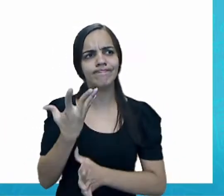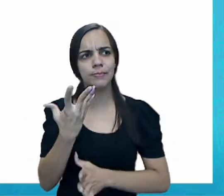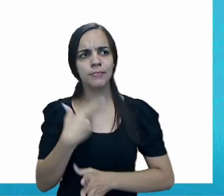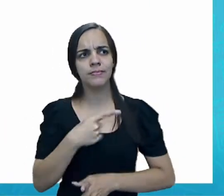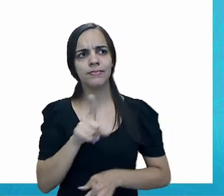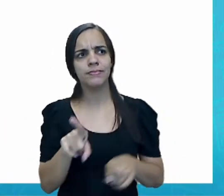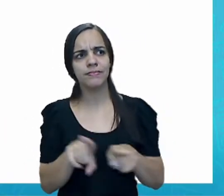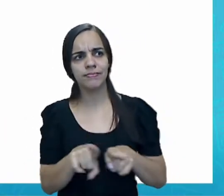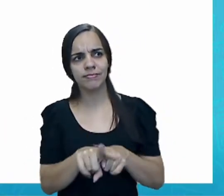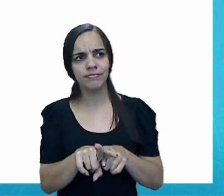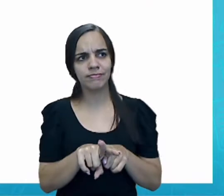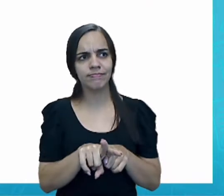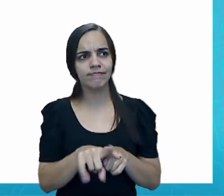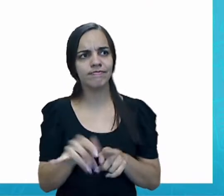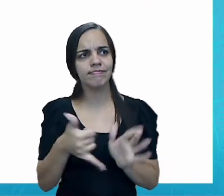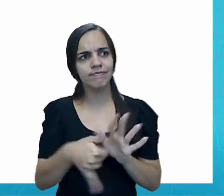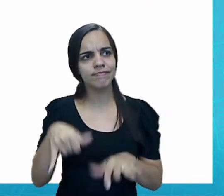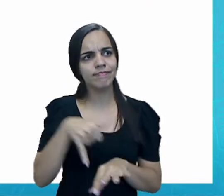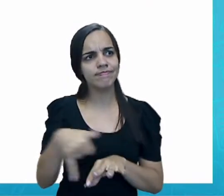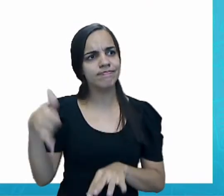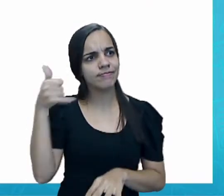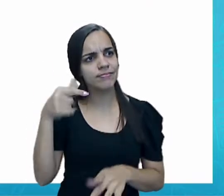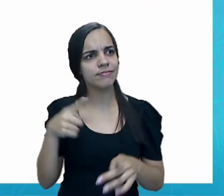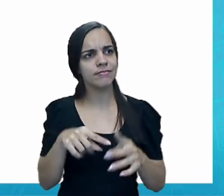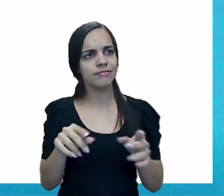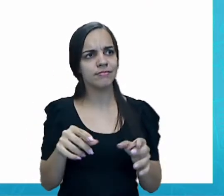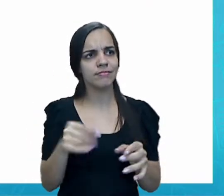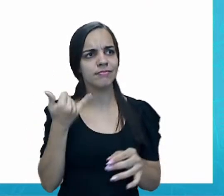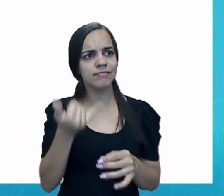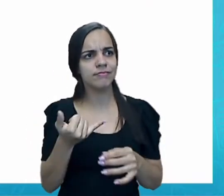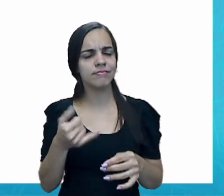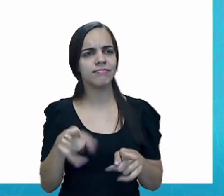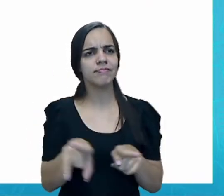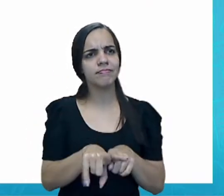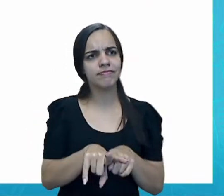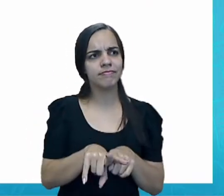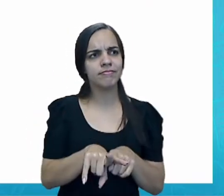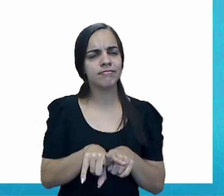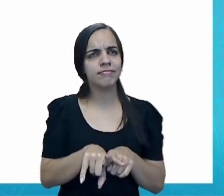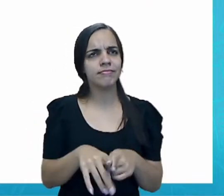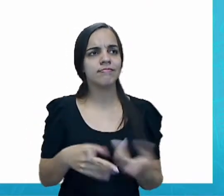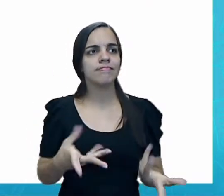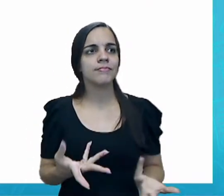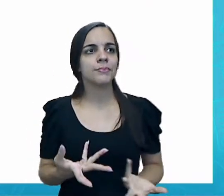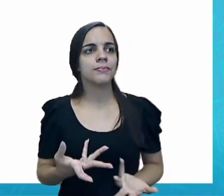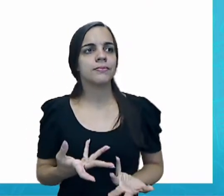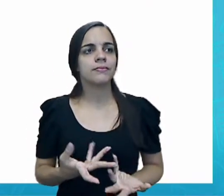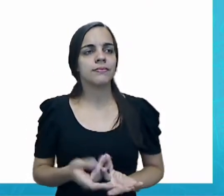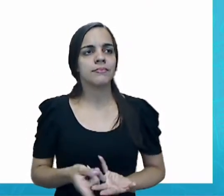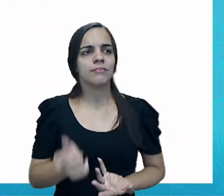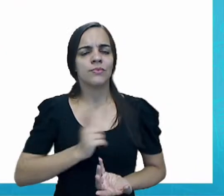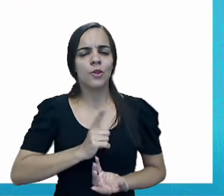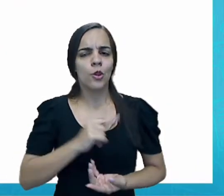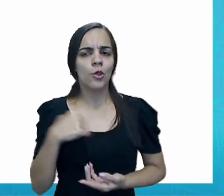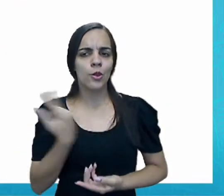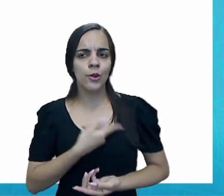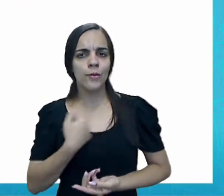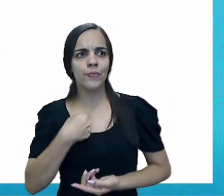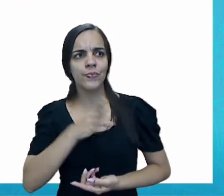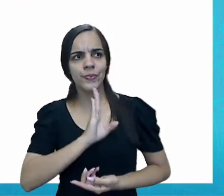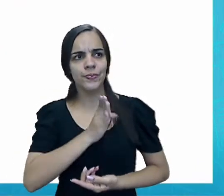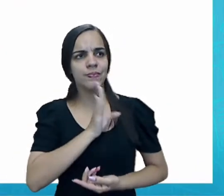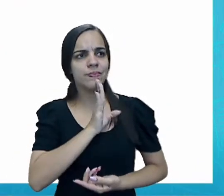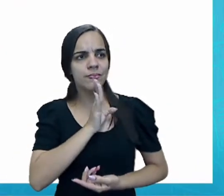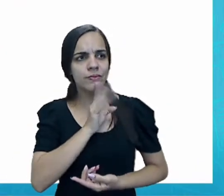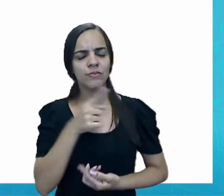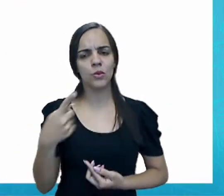que foi patenteado por Alexander Graham Bell, que nós o conhecemos